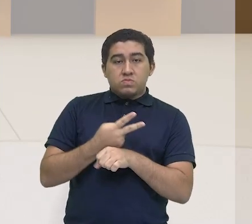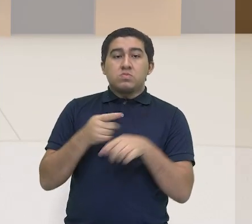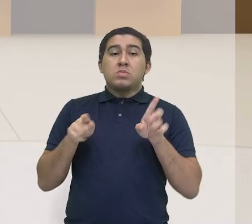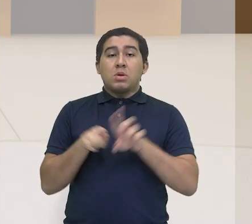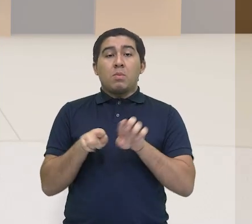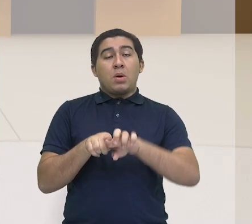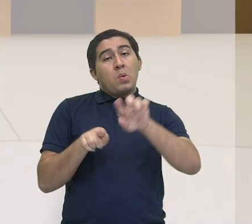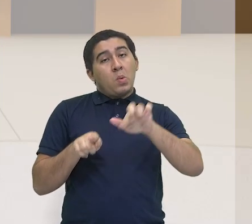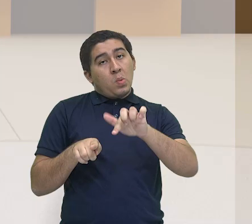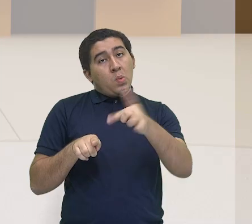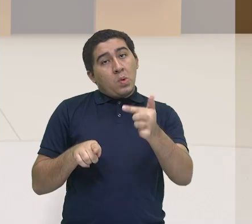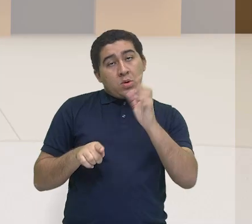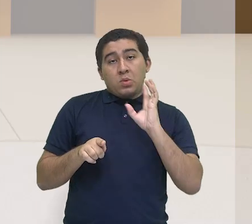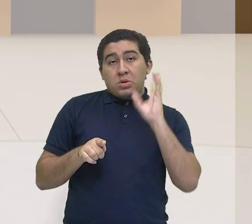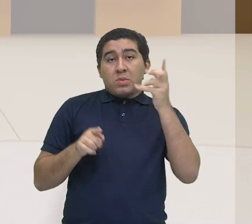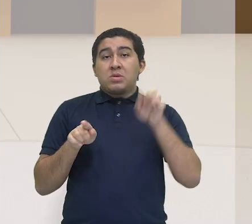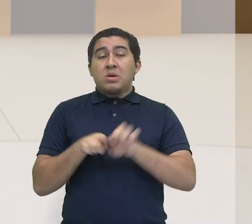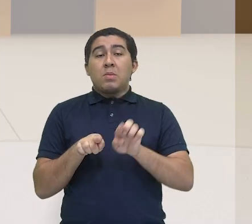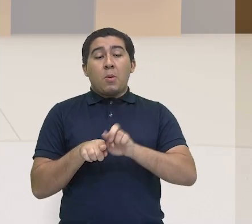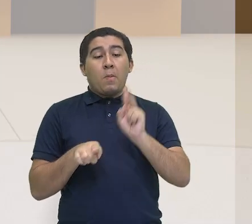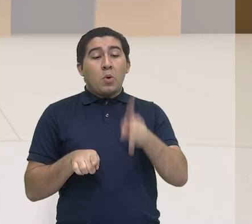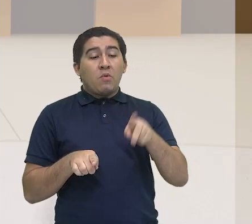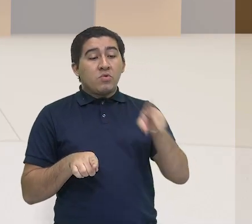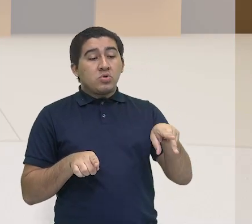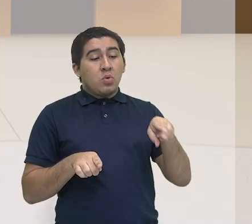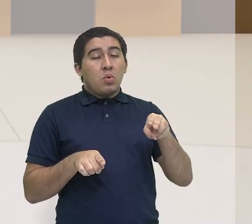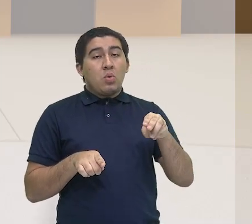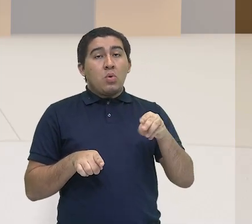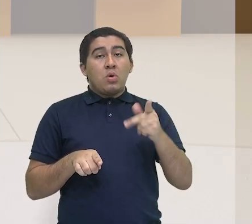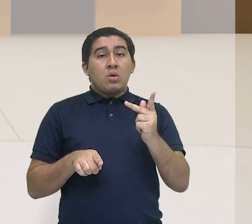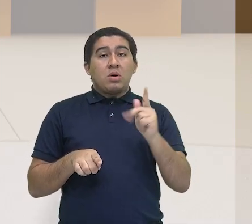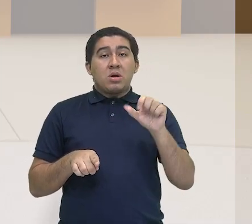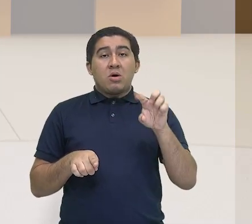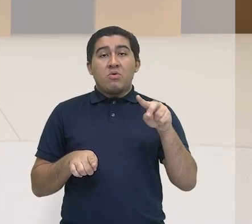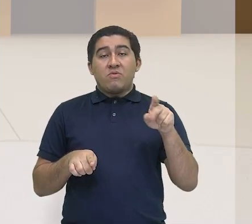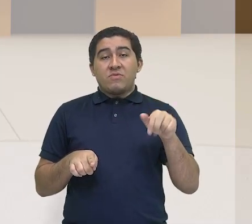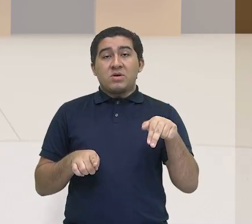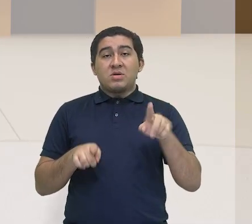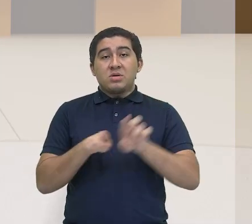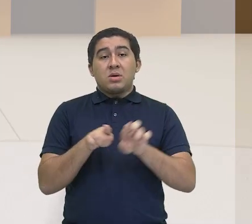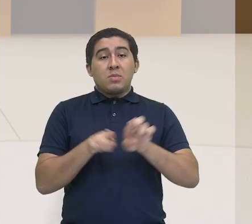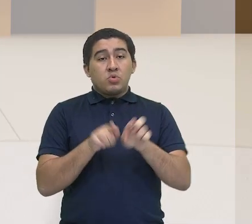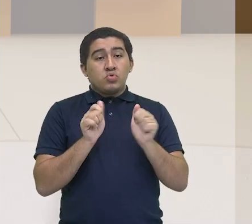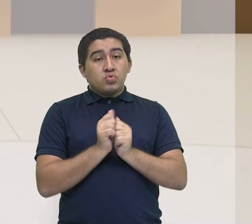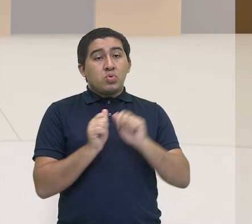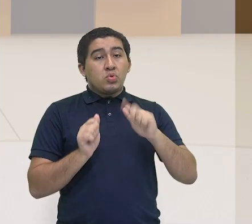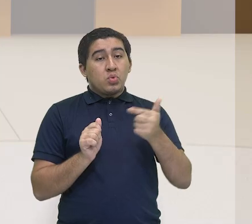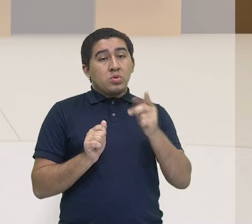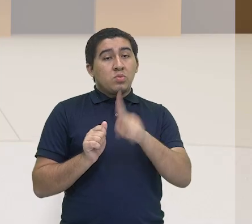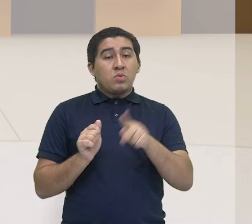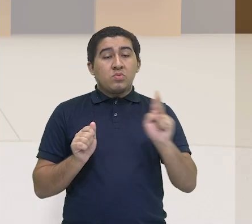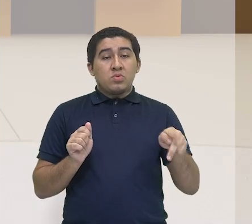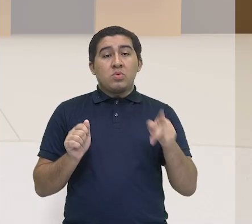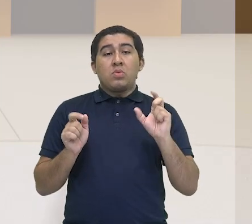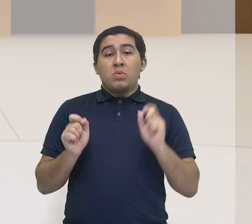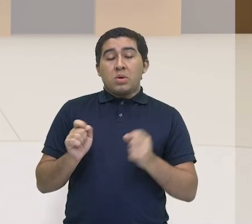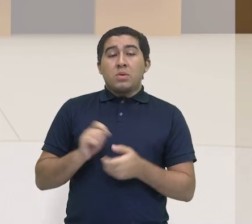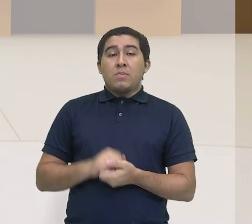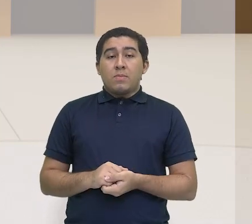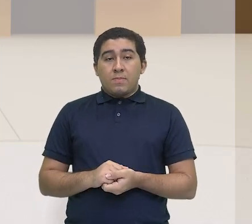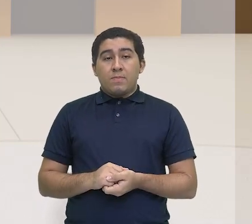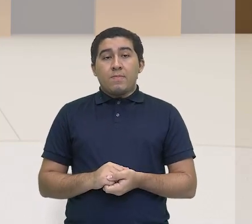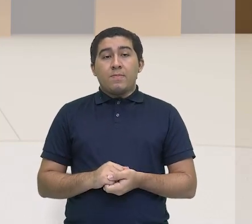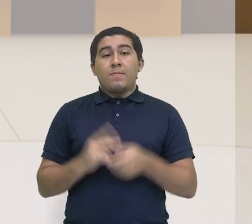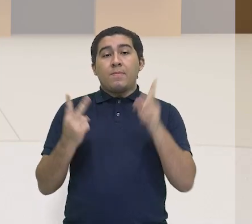situação muito interessante que o professor Marcos Kelvin apontou, e depois o professor Renê, junto com a professora Raimunda, é que nós